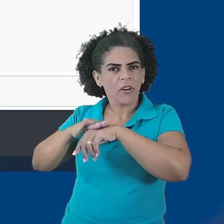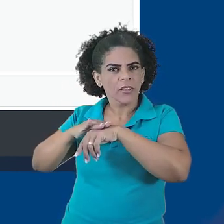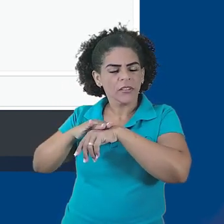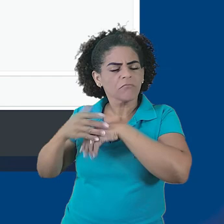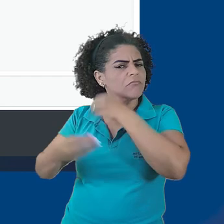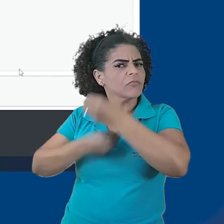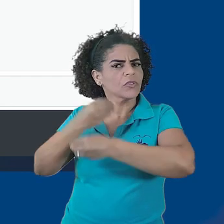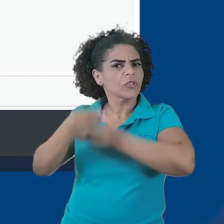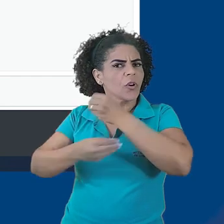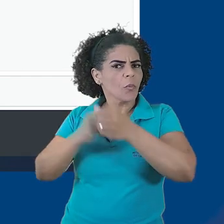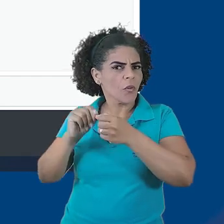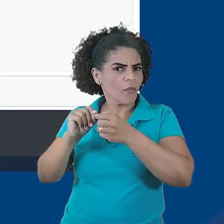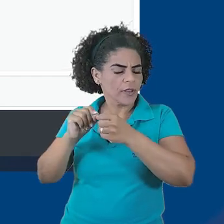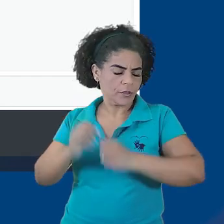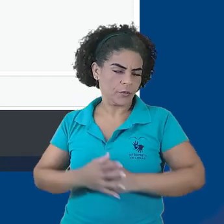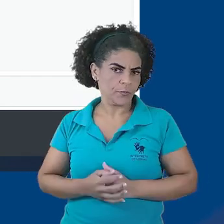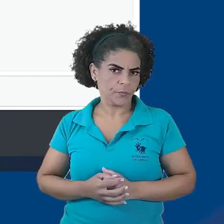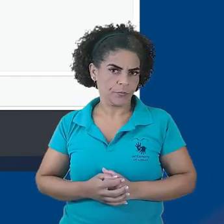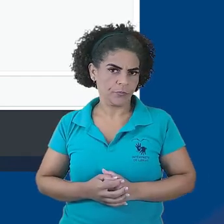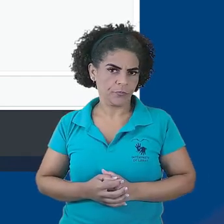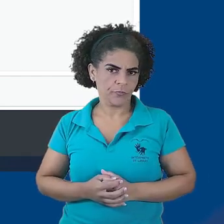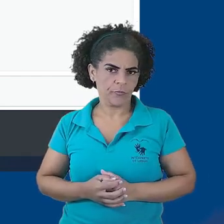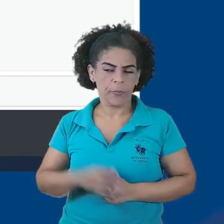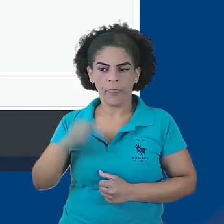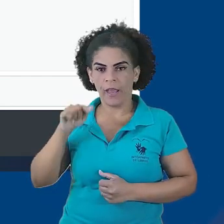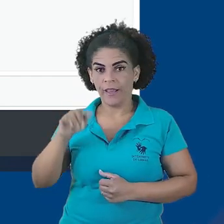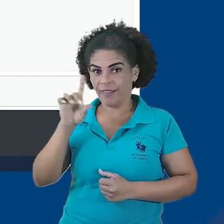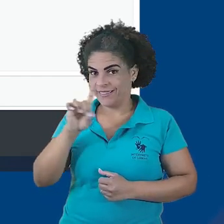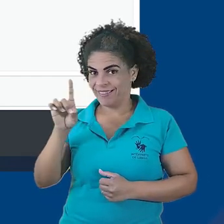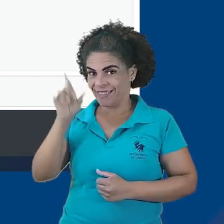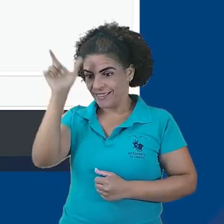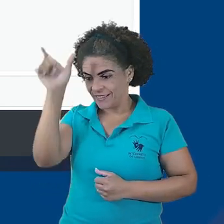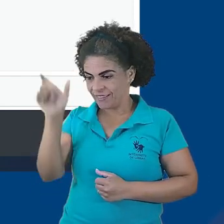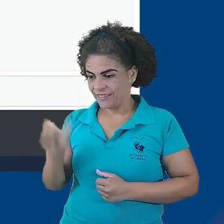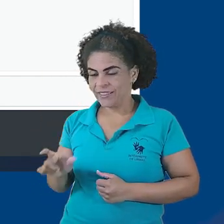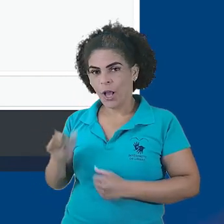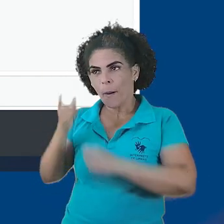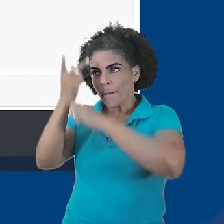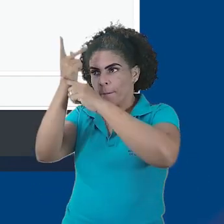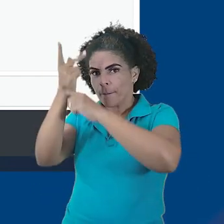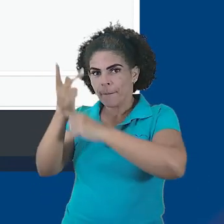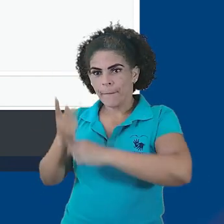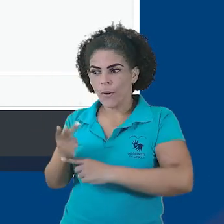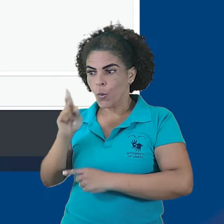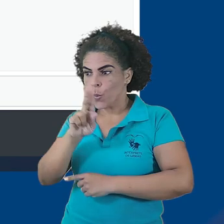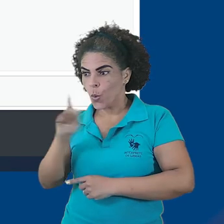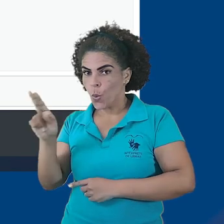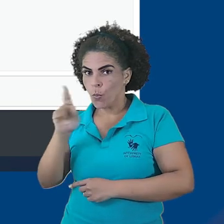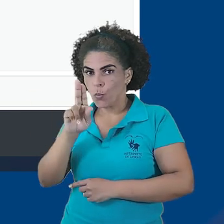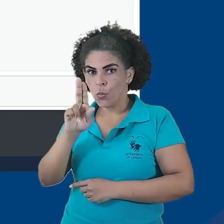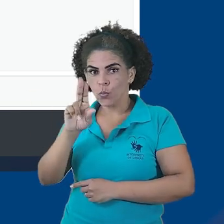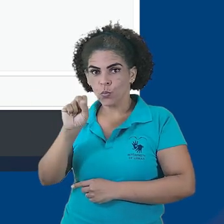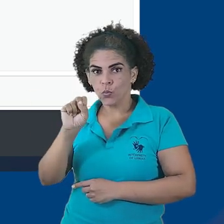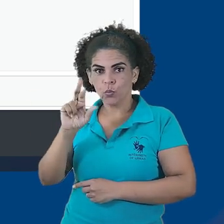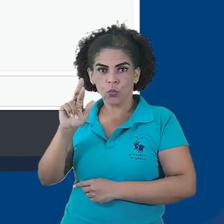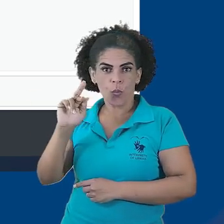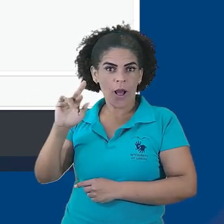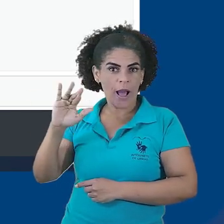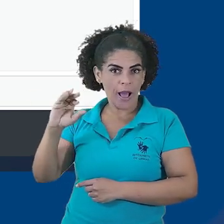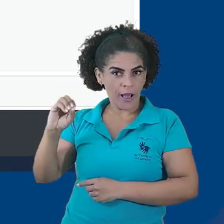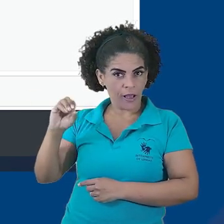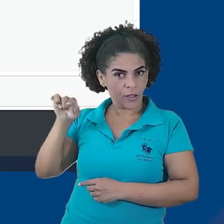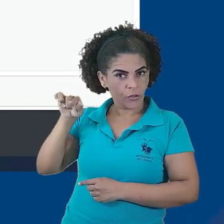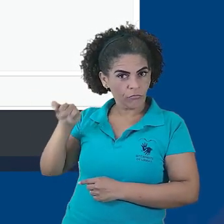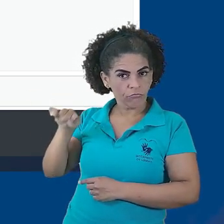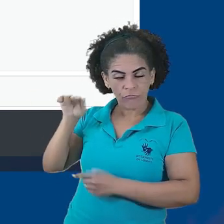acesso às opções podemos no painel à direita procuramos pelo nome do